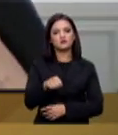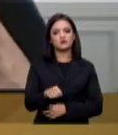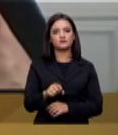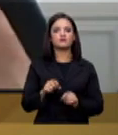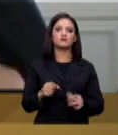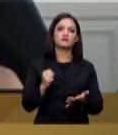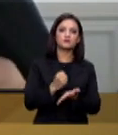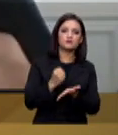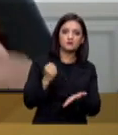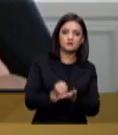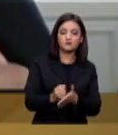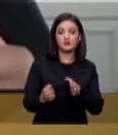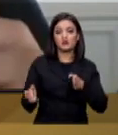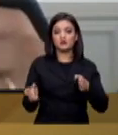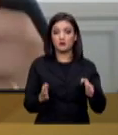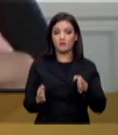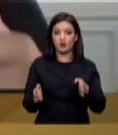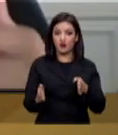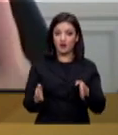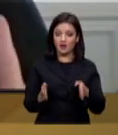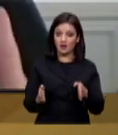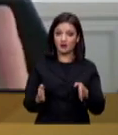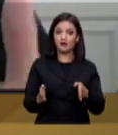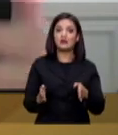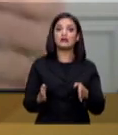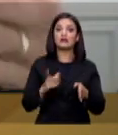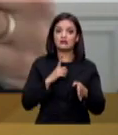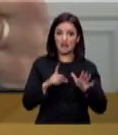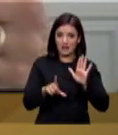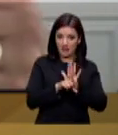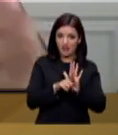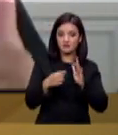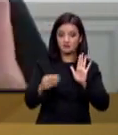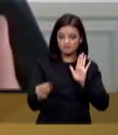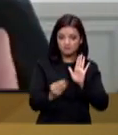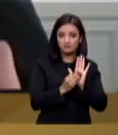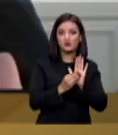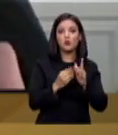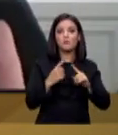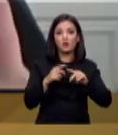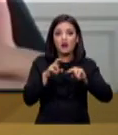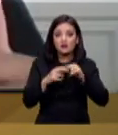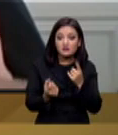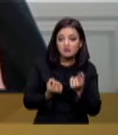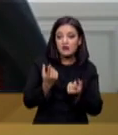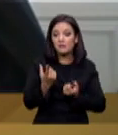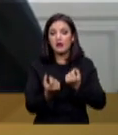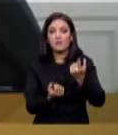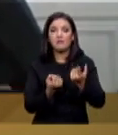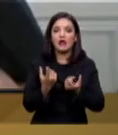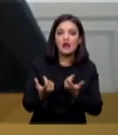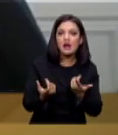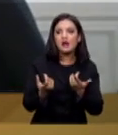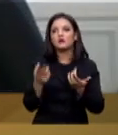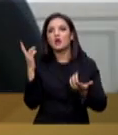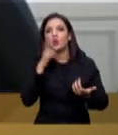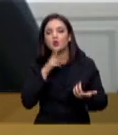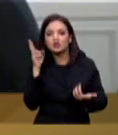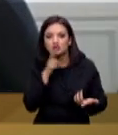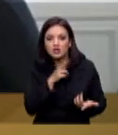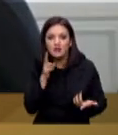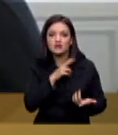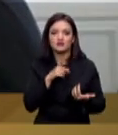contratação temporária por tempo determinado em razão da excepcionalidade da necessidade